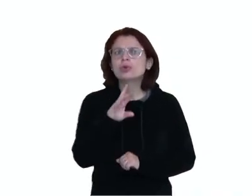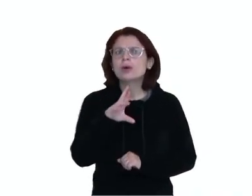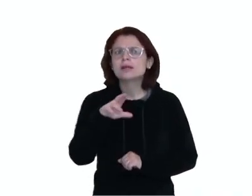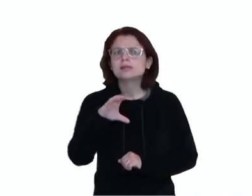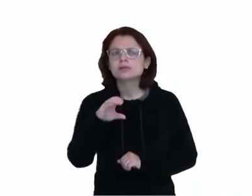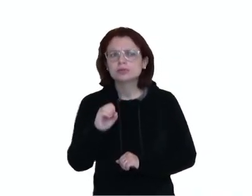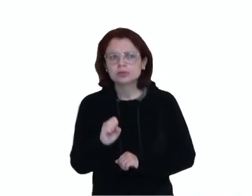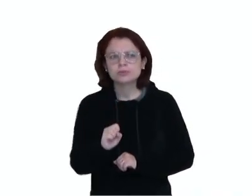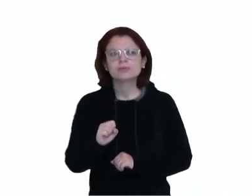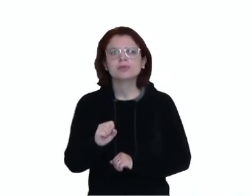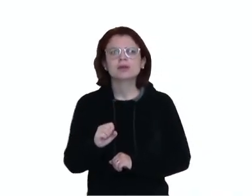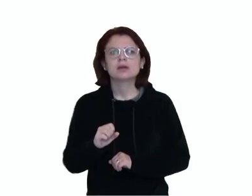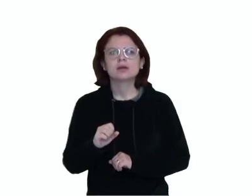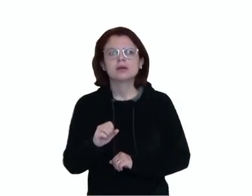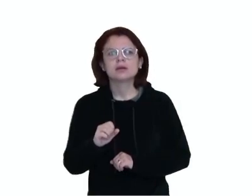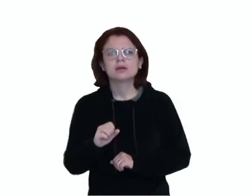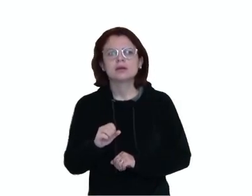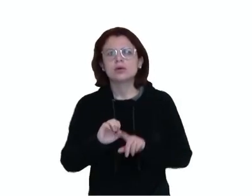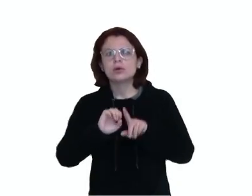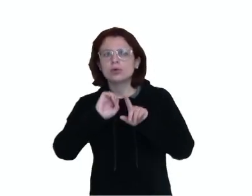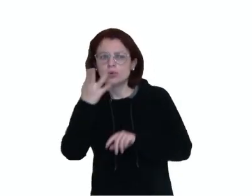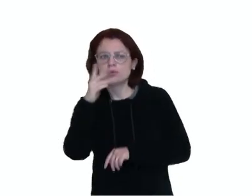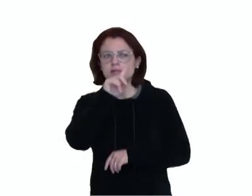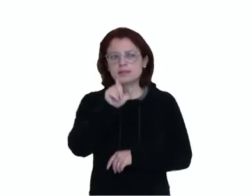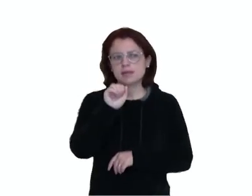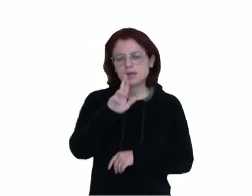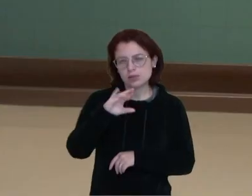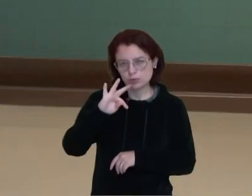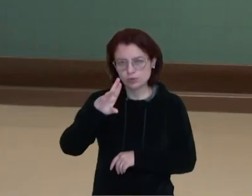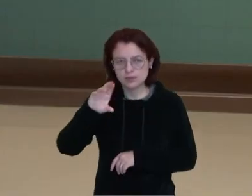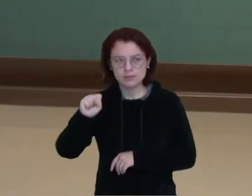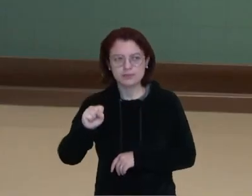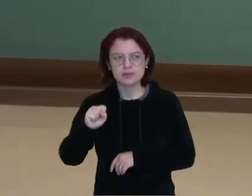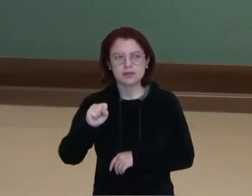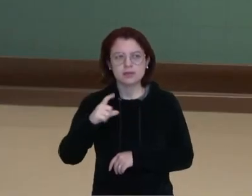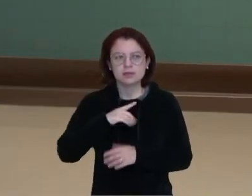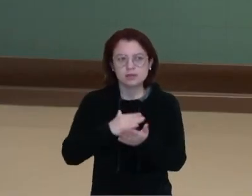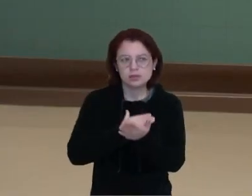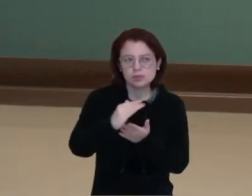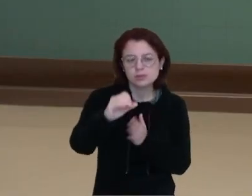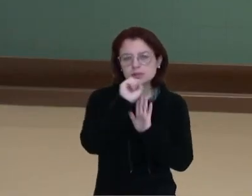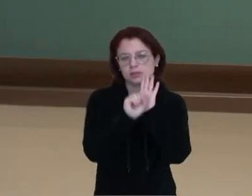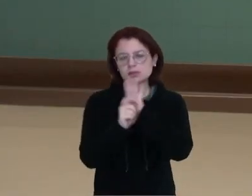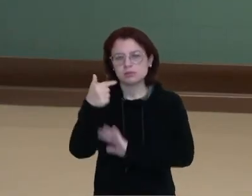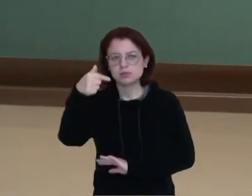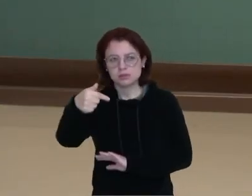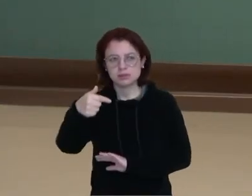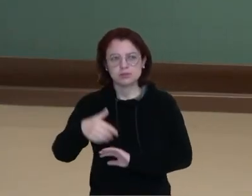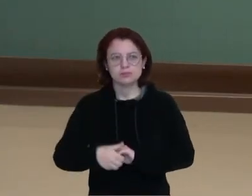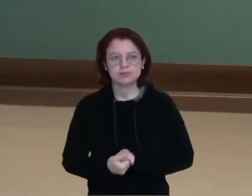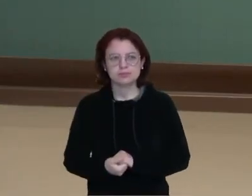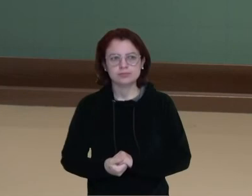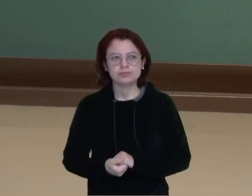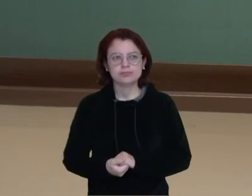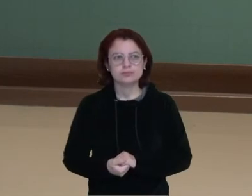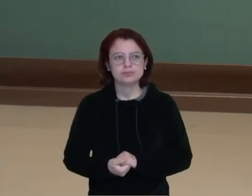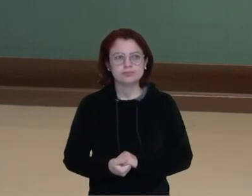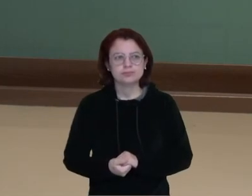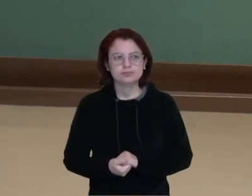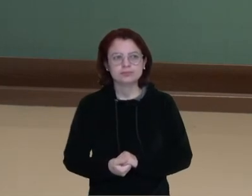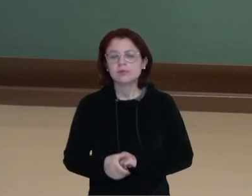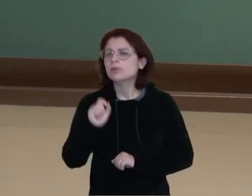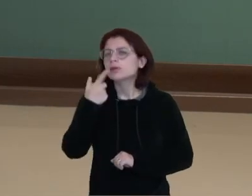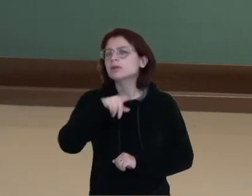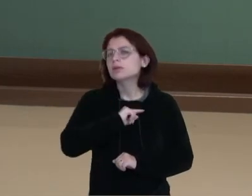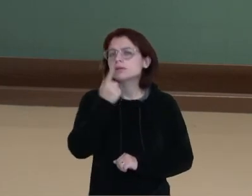ou Zaratrusta, nascido em meados do século 7. Não é 8 não, desculpe, 7.